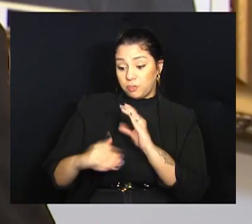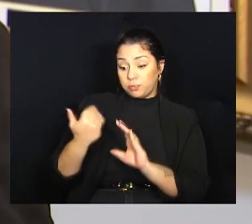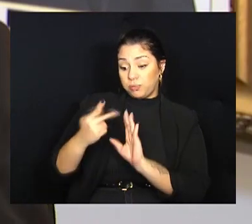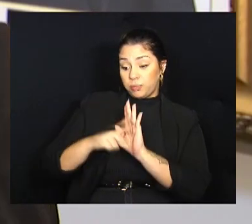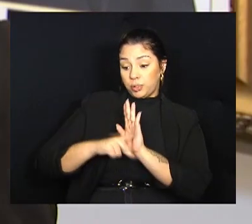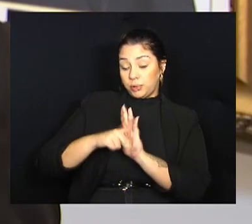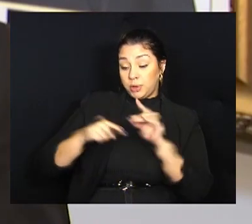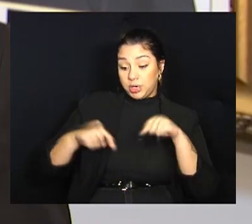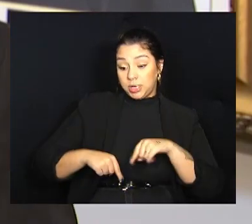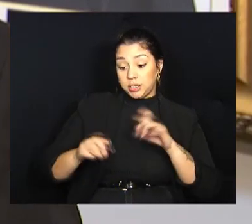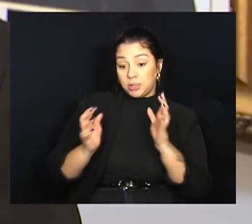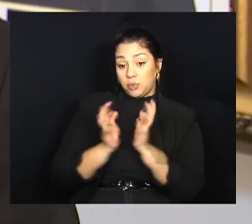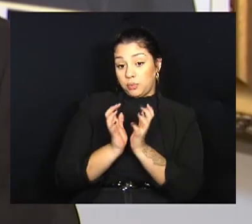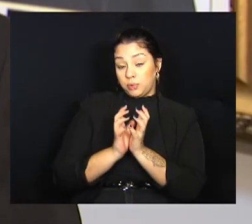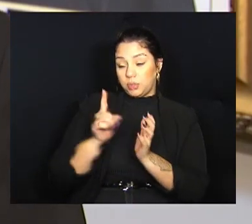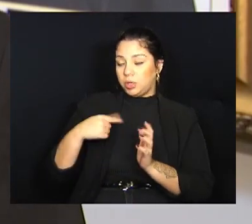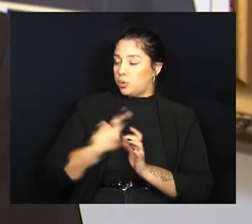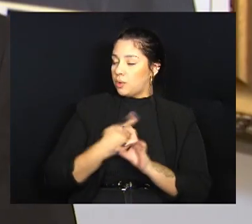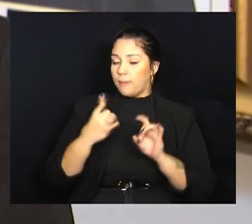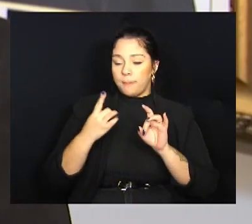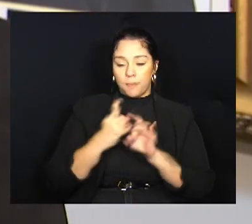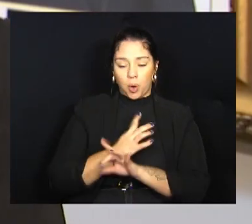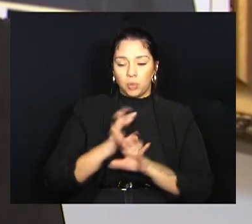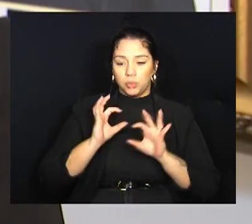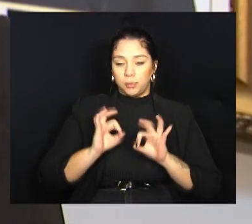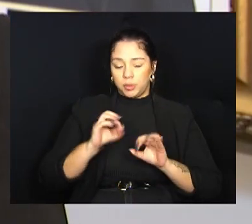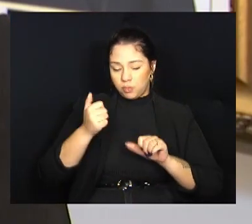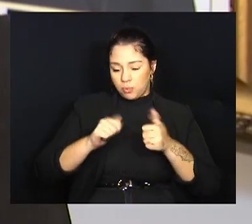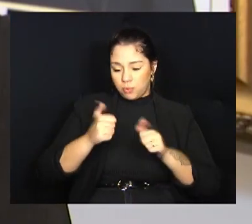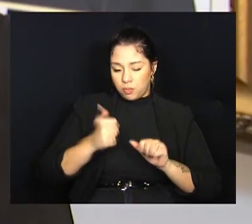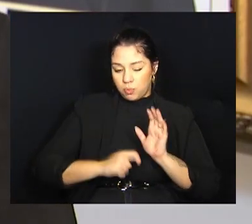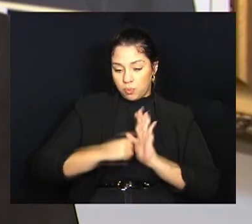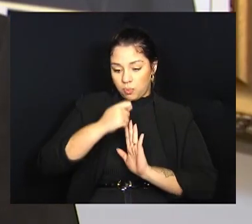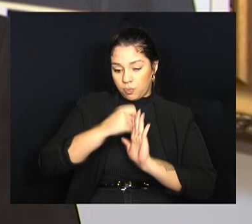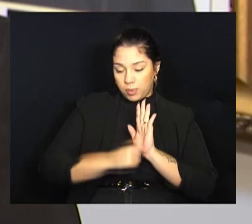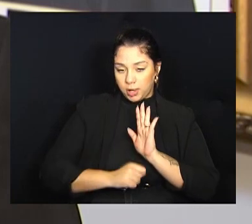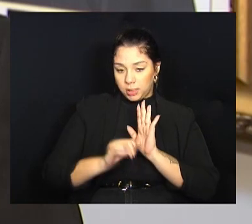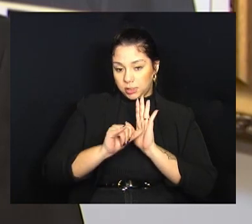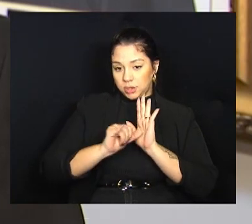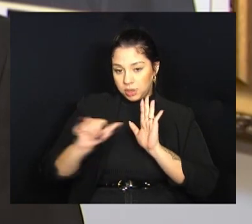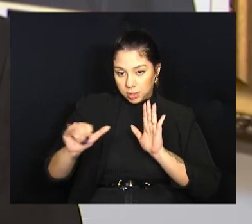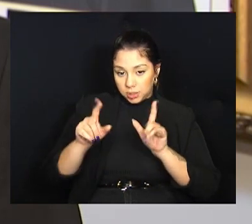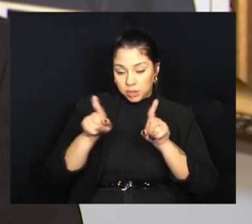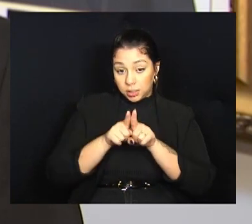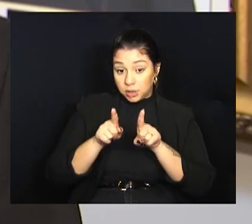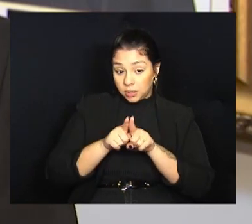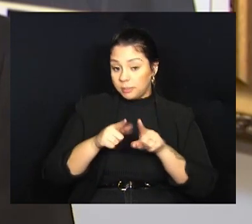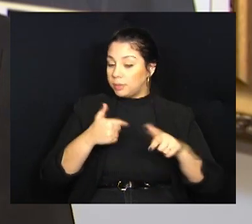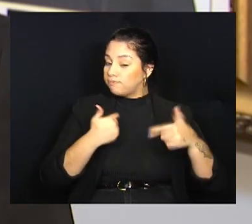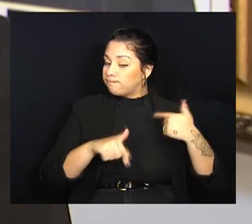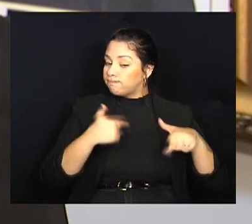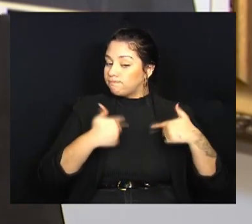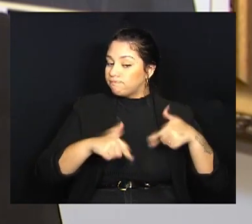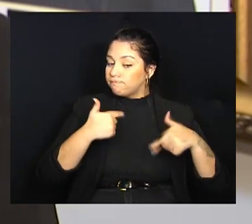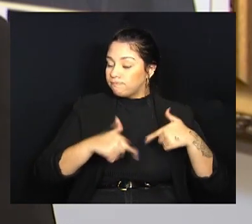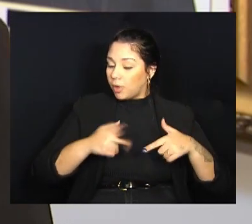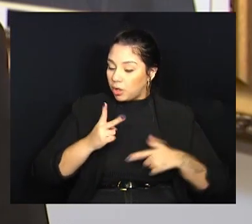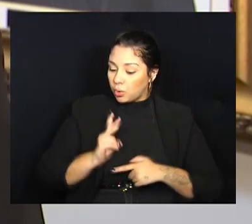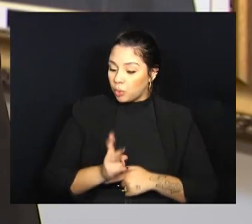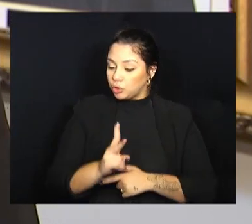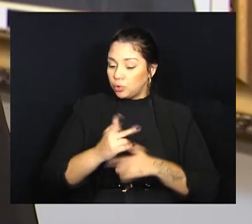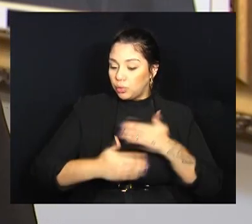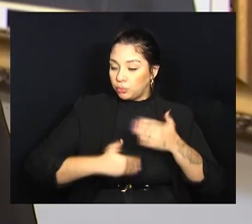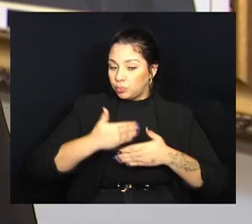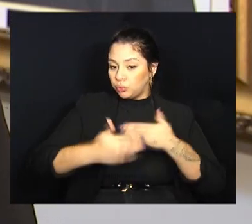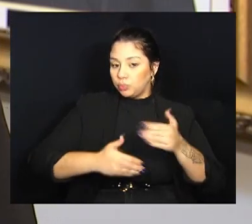essa comissão e nós estaremos prontos para dar os pareceres e também para trabalhar e dar seguimento aí